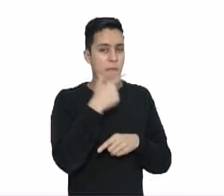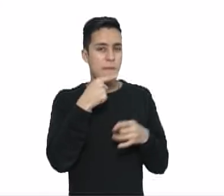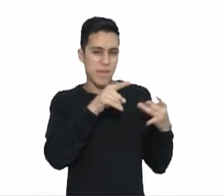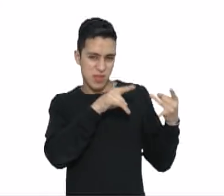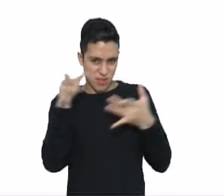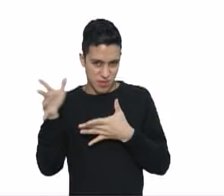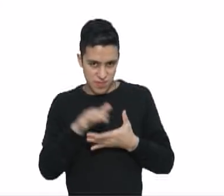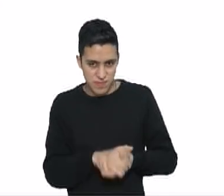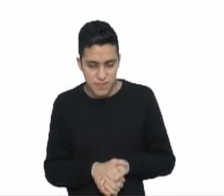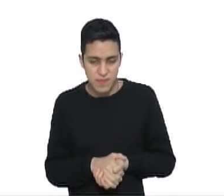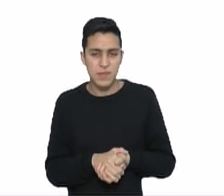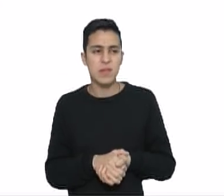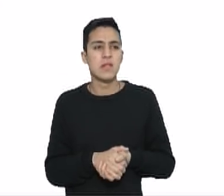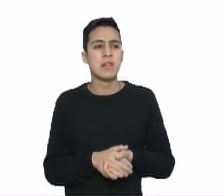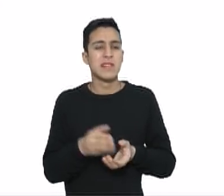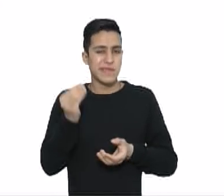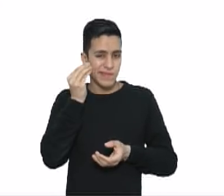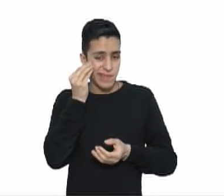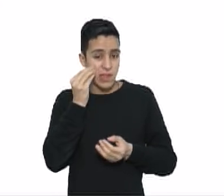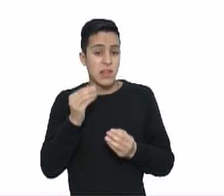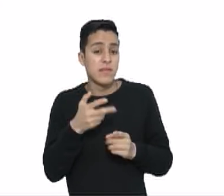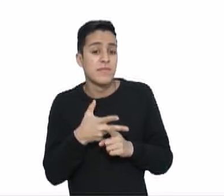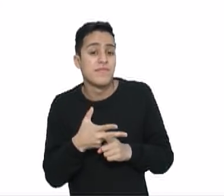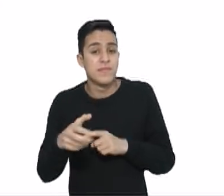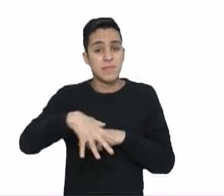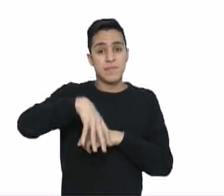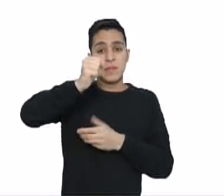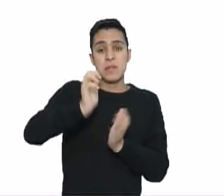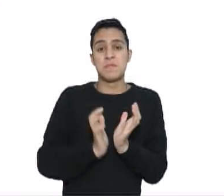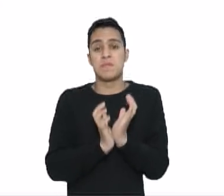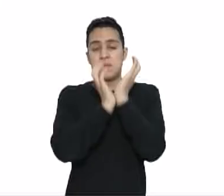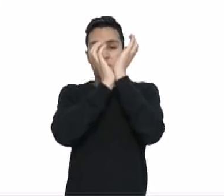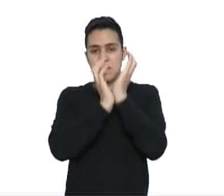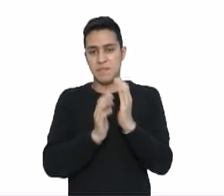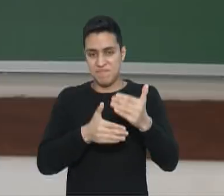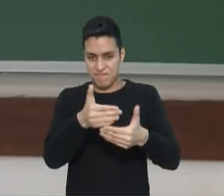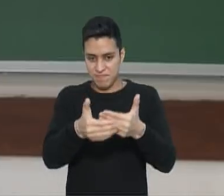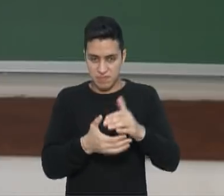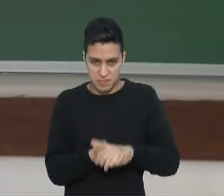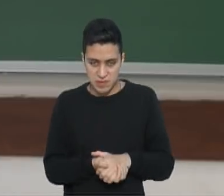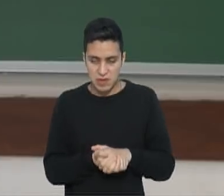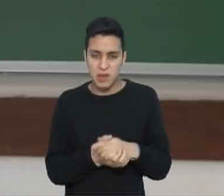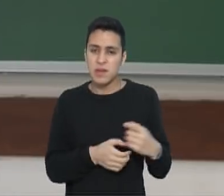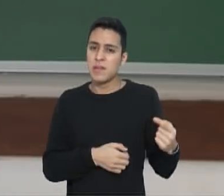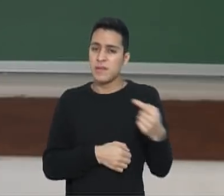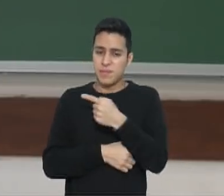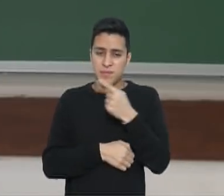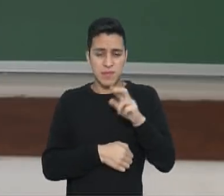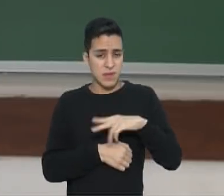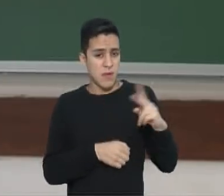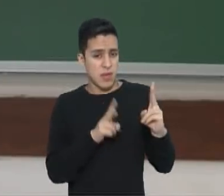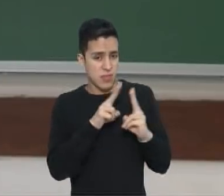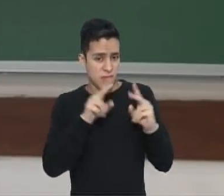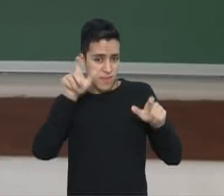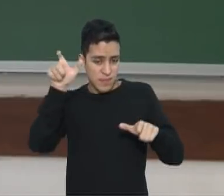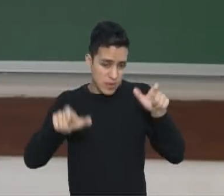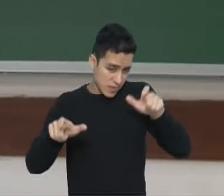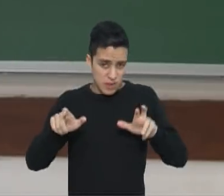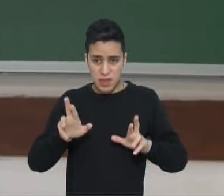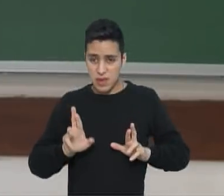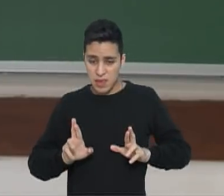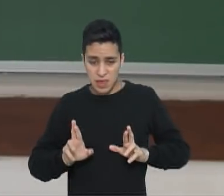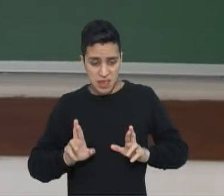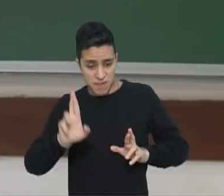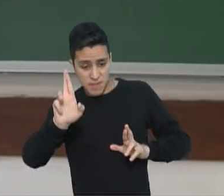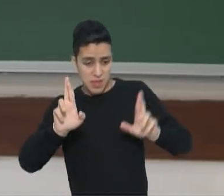Korchnoi, disputando o título de 85 contra Garry Kasparov. Aqui não são 2 competidores que representam as 2